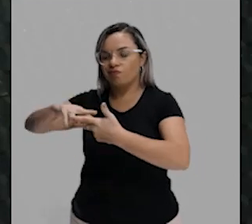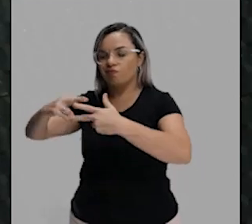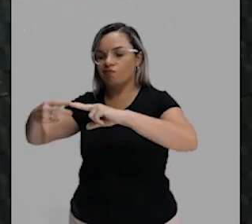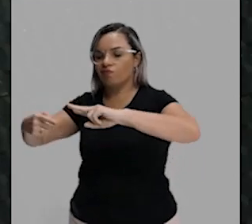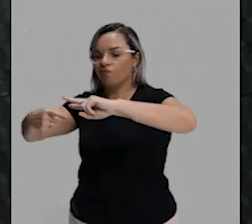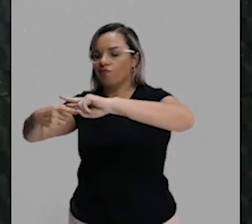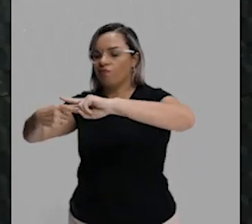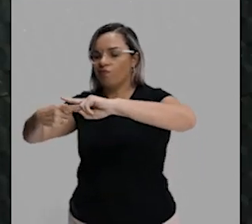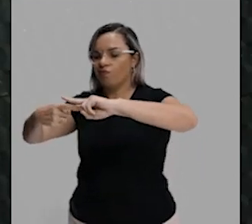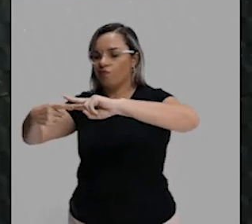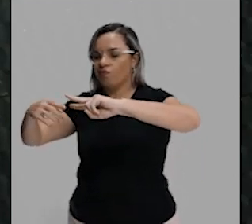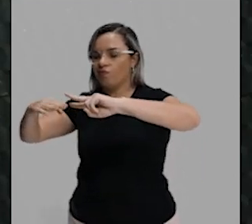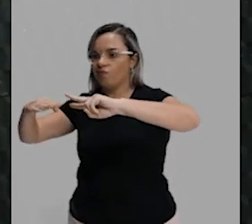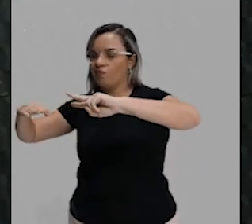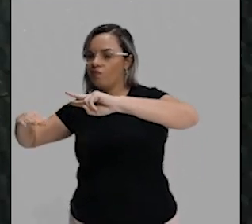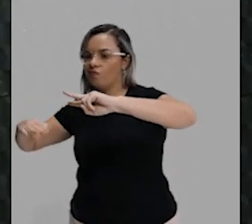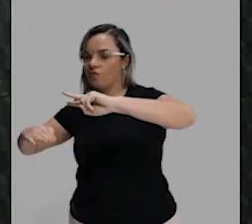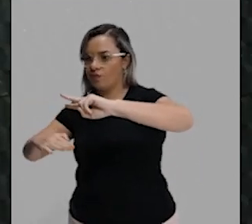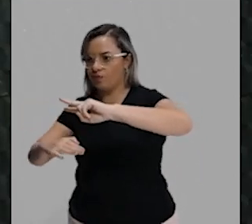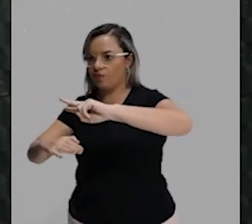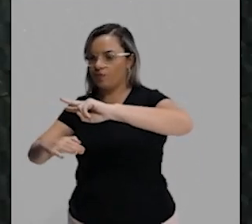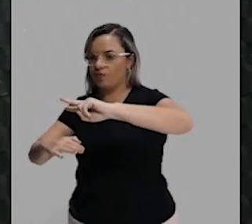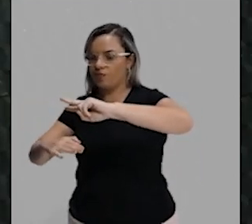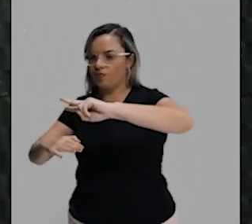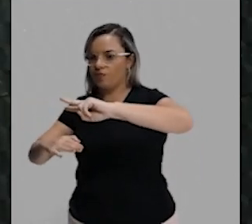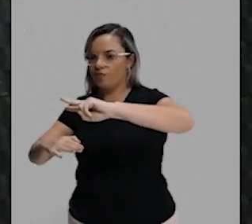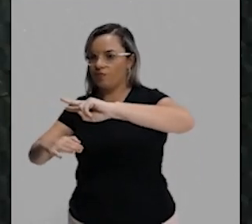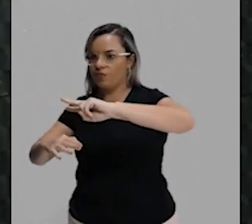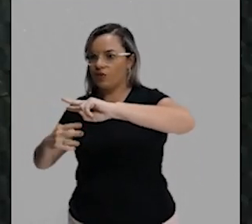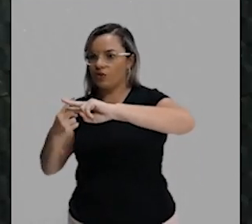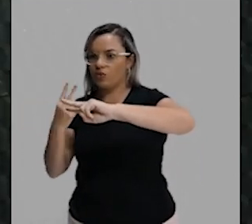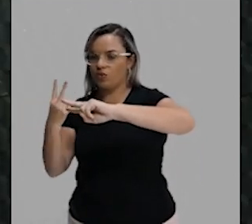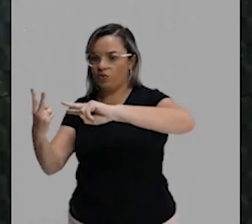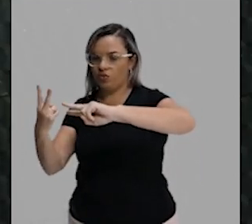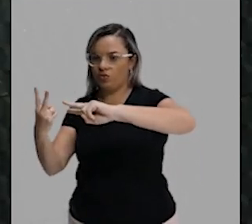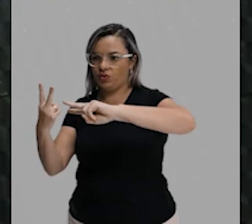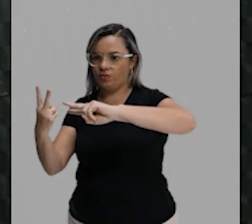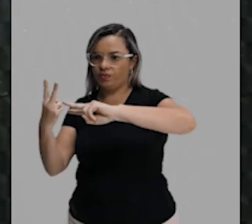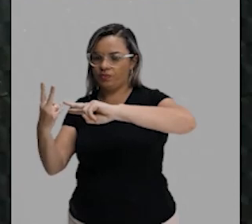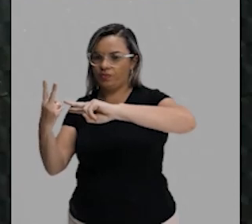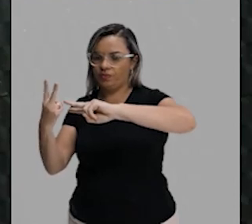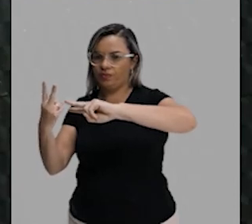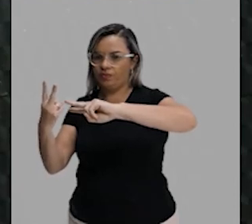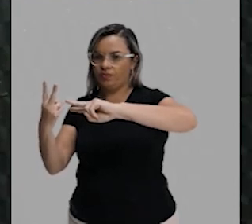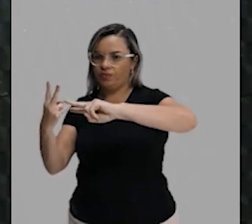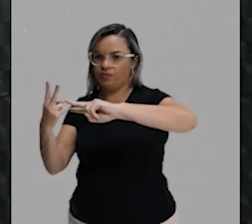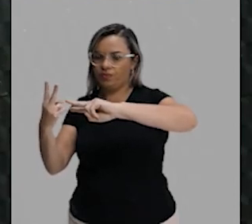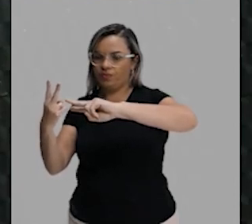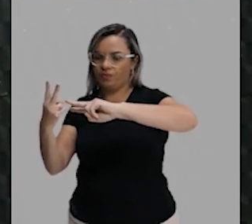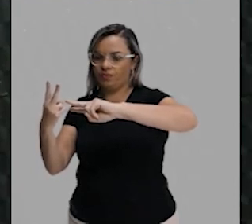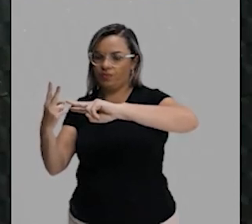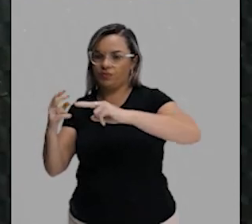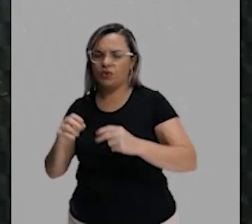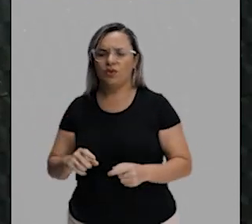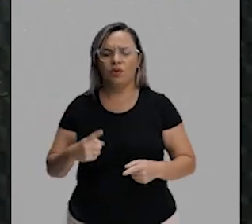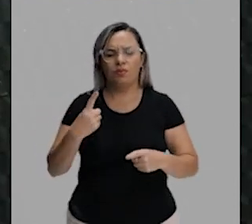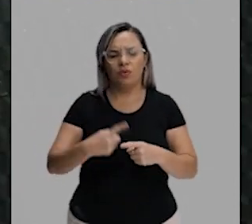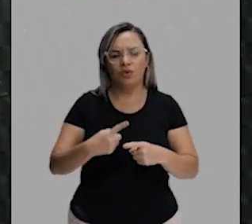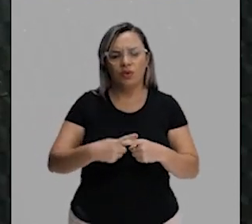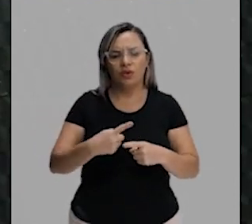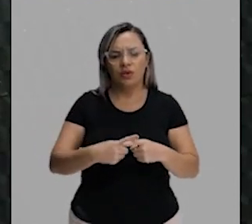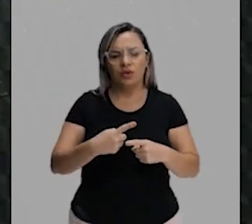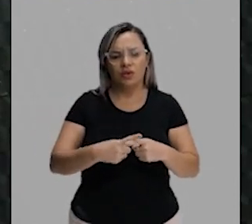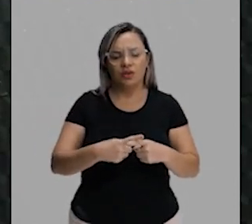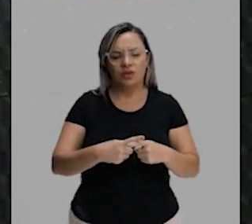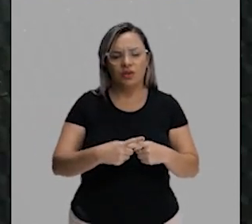indivíduo quando ele vai se apresentar em dose dupla. Por que a gente chama de dominante ou recessivo? Vamos lembrar,